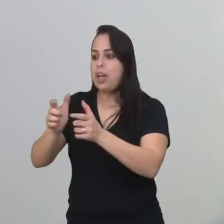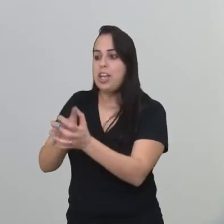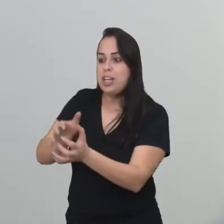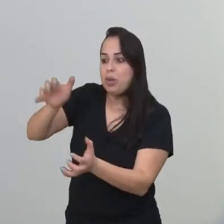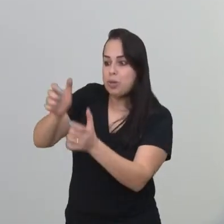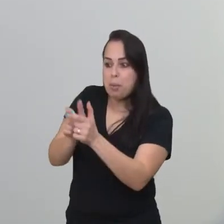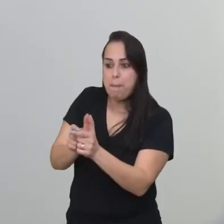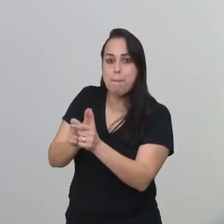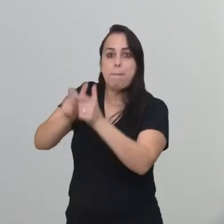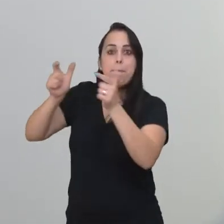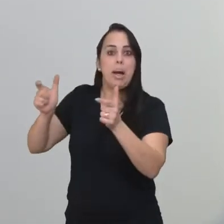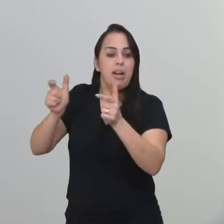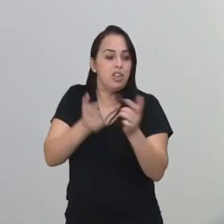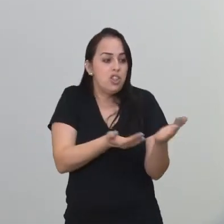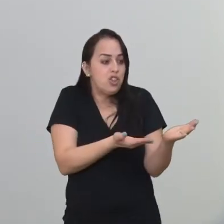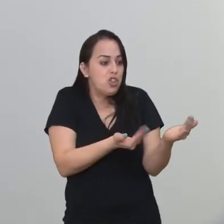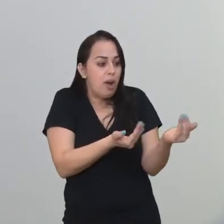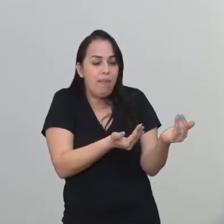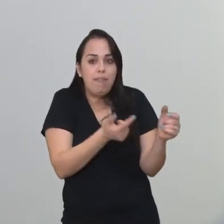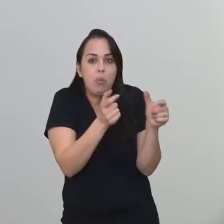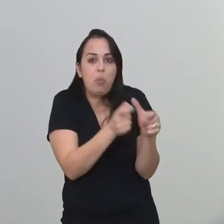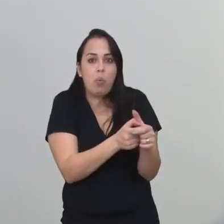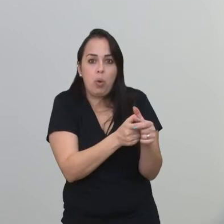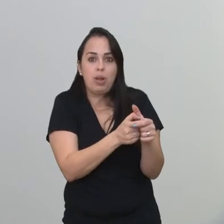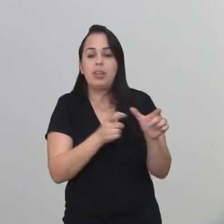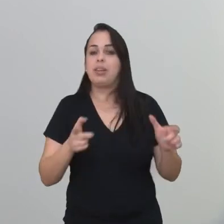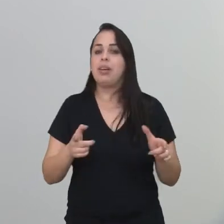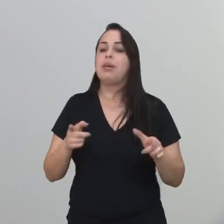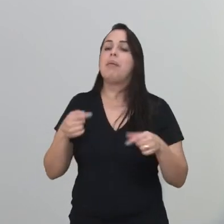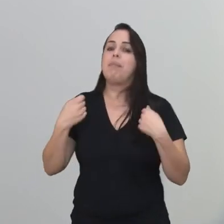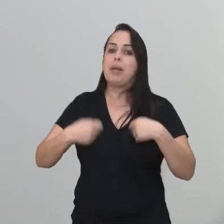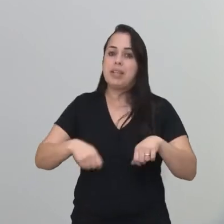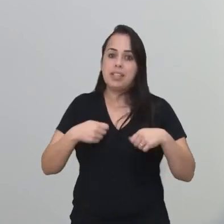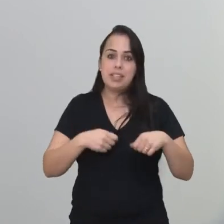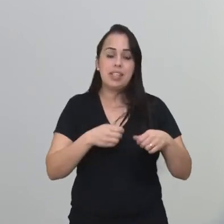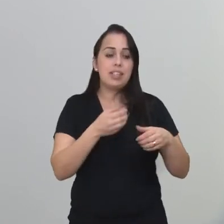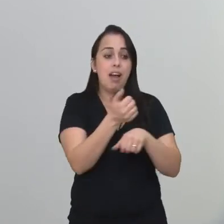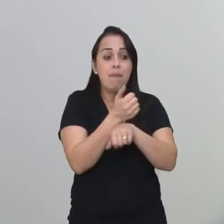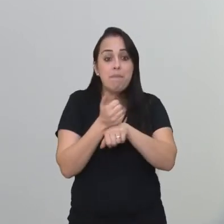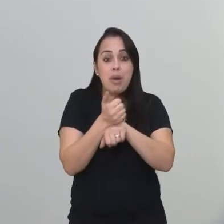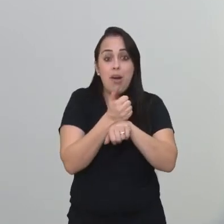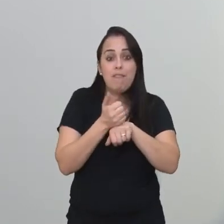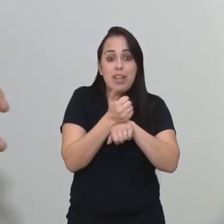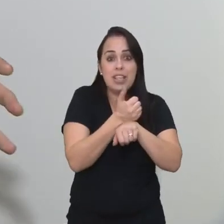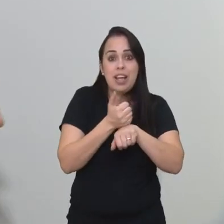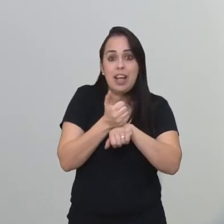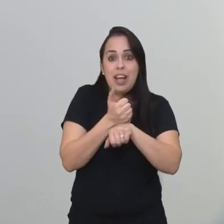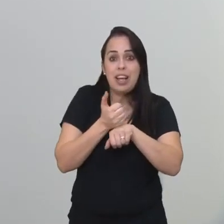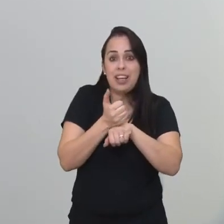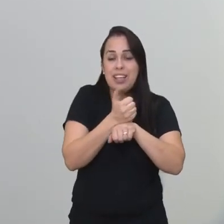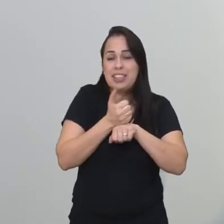jovens e a gente tem que preparar também, qualificar esses profissionais para que a gente possa ter uma gama